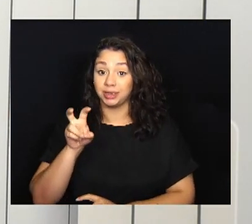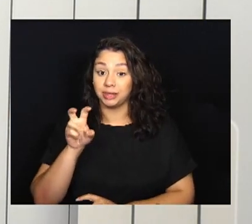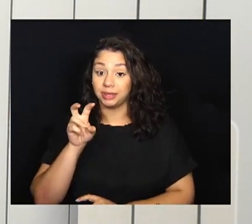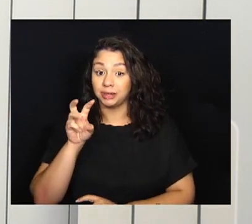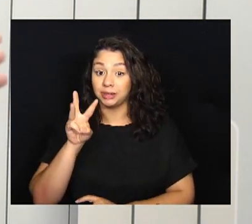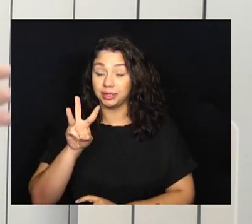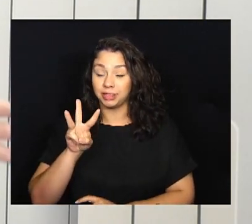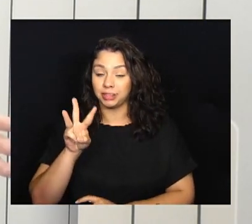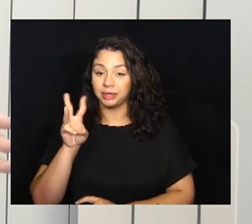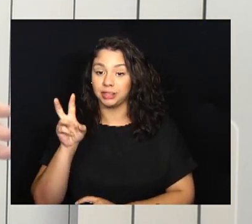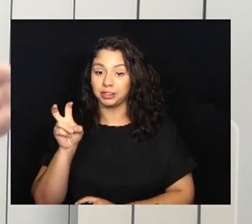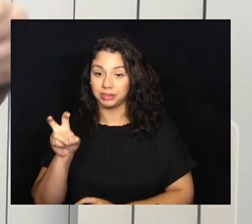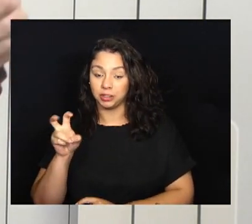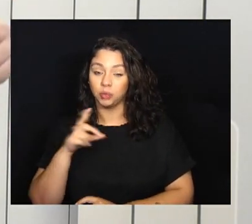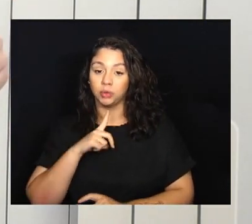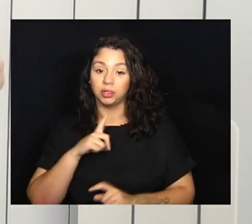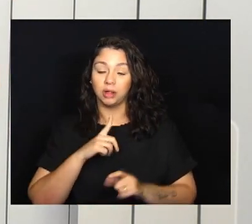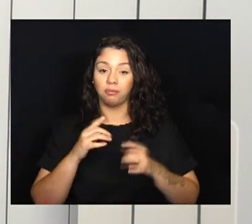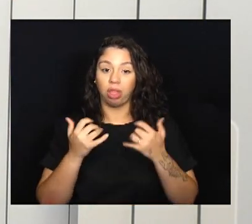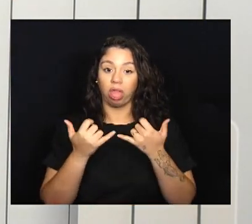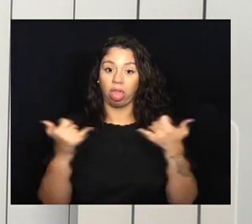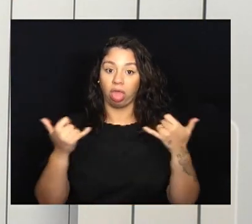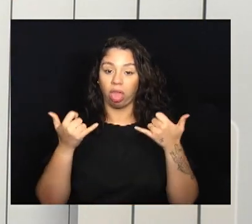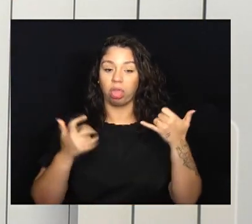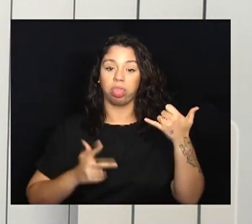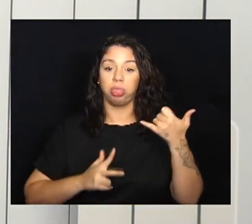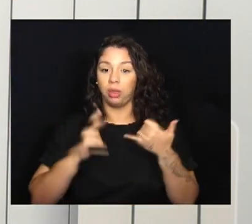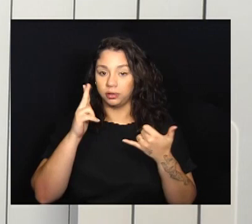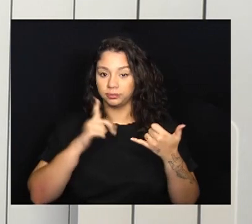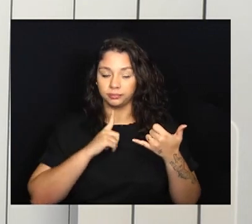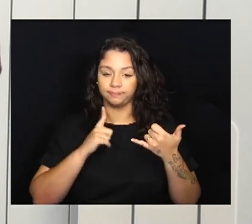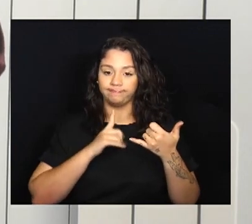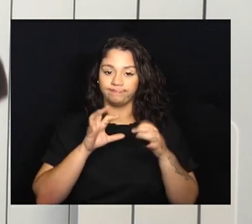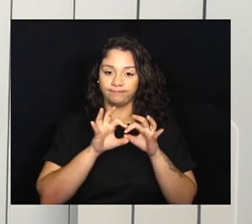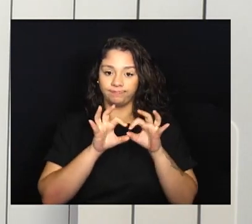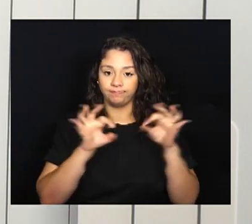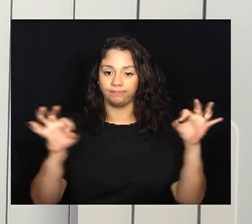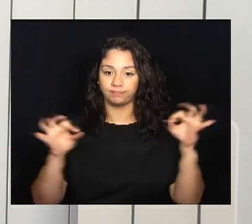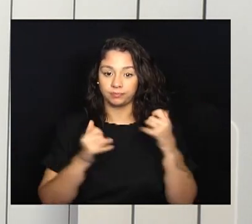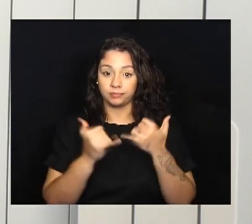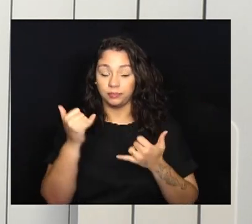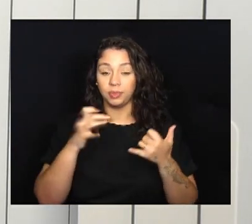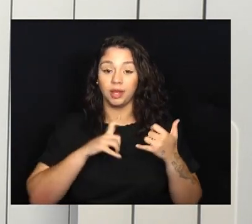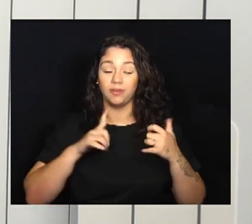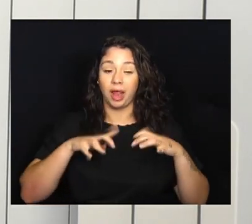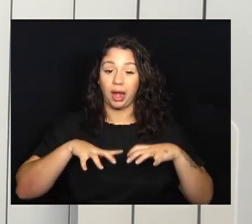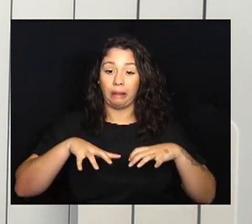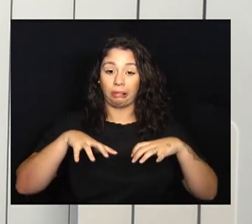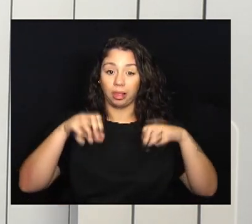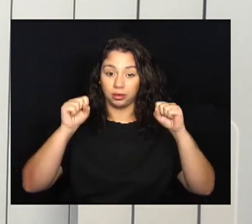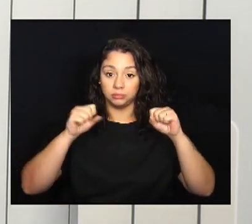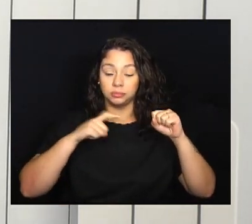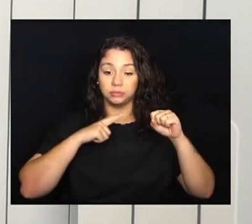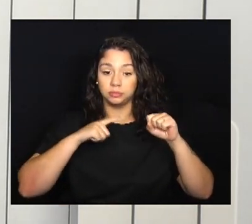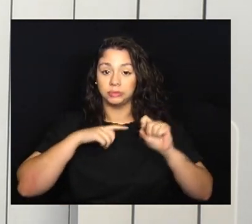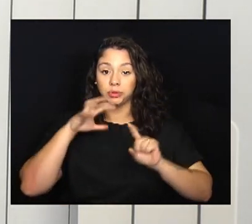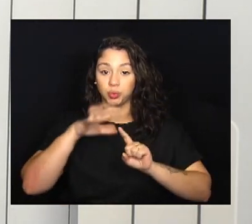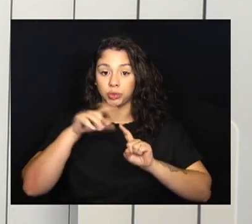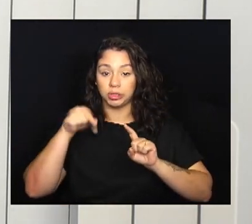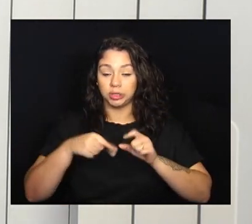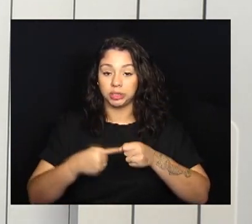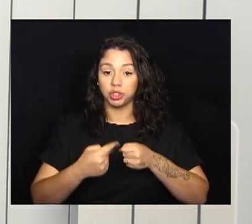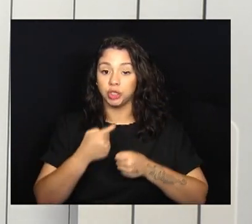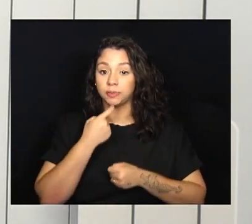uma separação elétrica no sistema interligado. Esse apagão trouxe reflexos aqui para a cidade